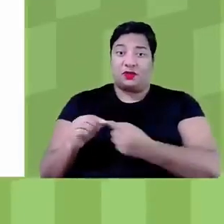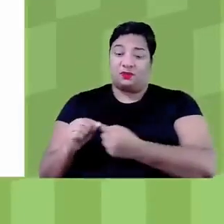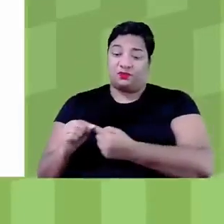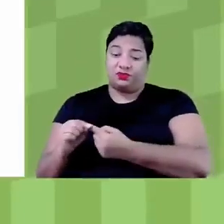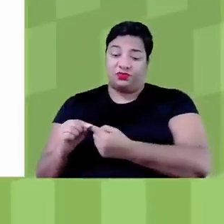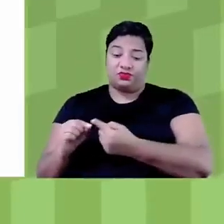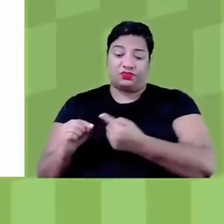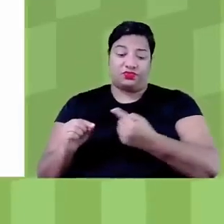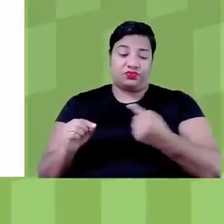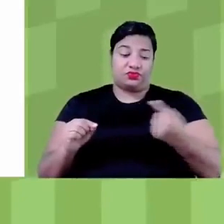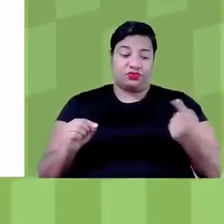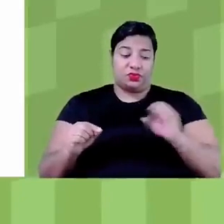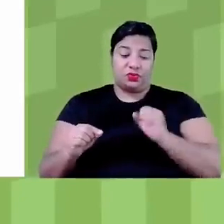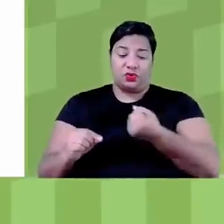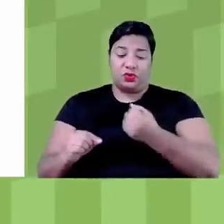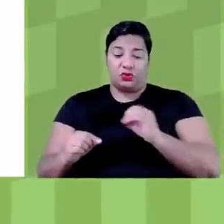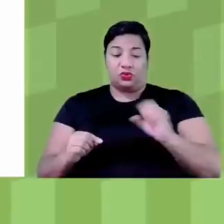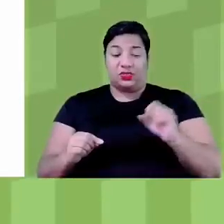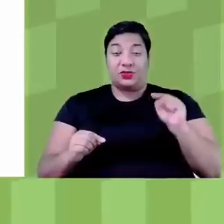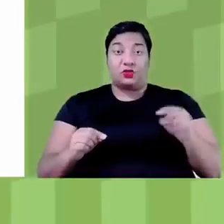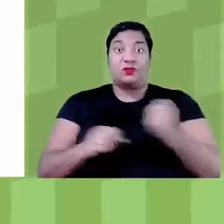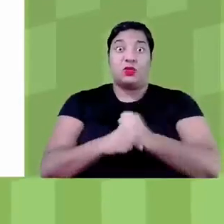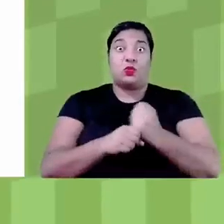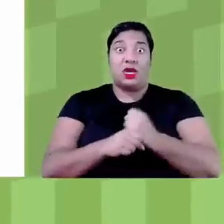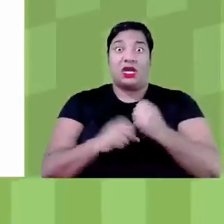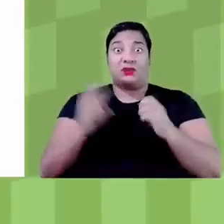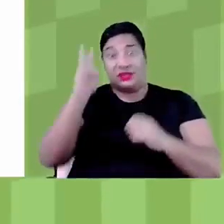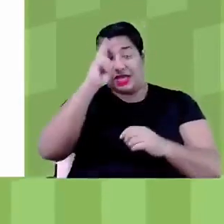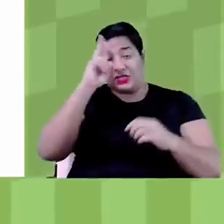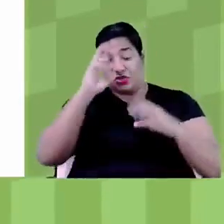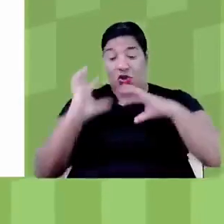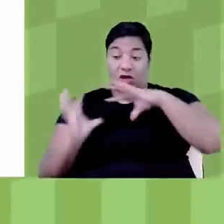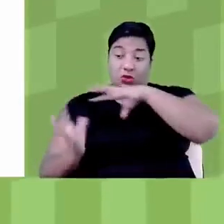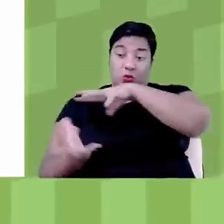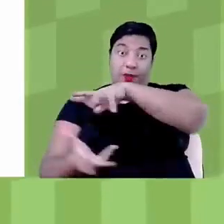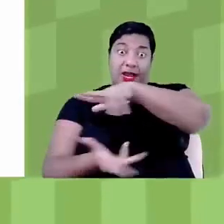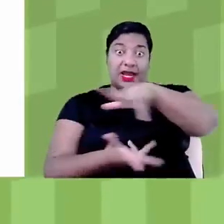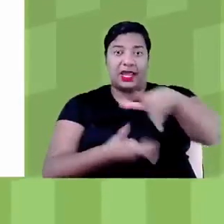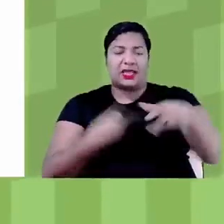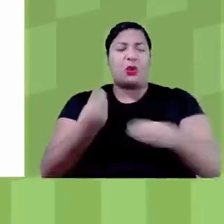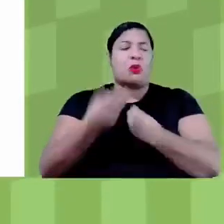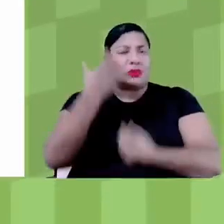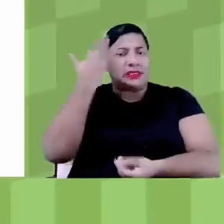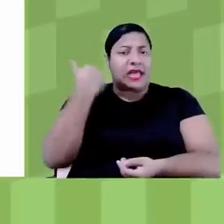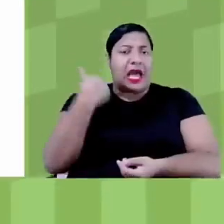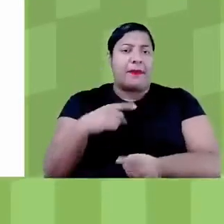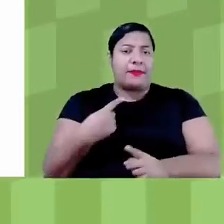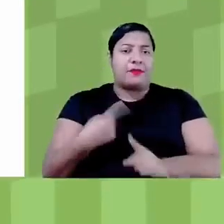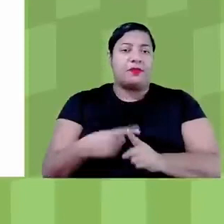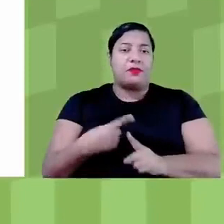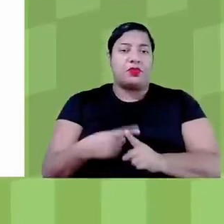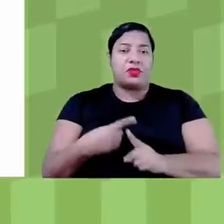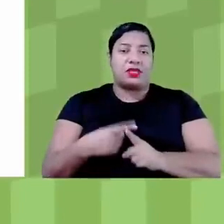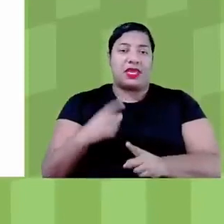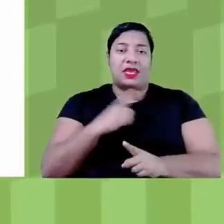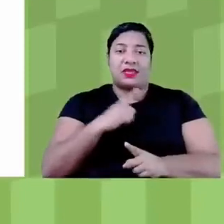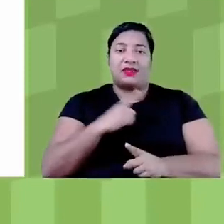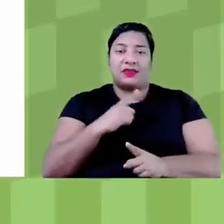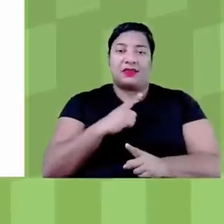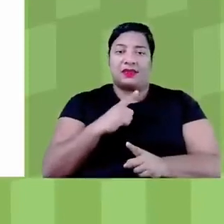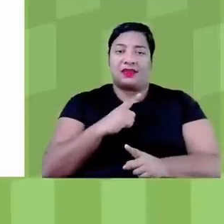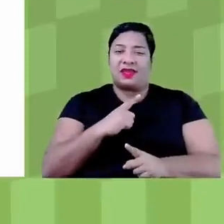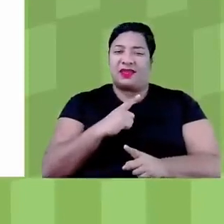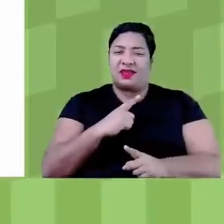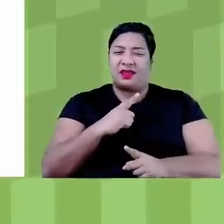800 mil anos da história do planeta. E como é que a gente sabe disso? A gente sabe disso porque foram furados